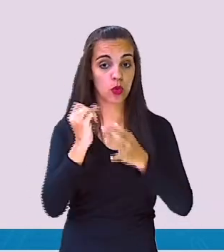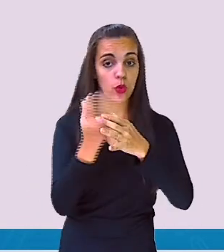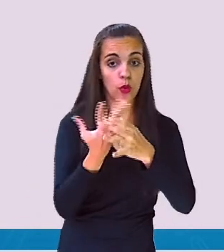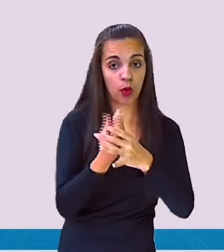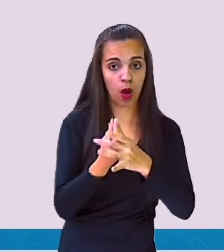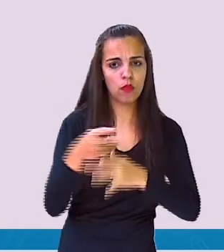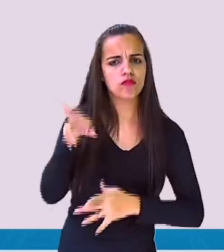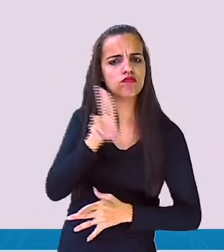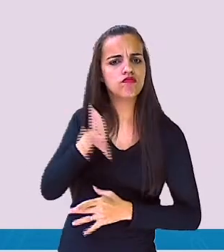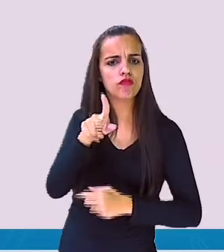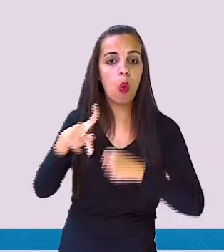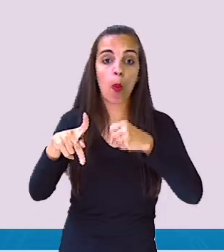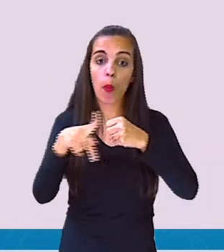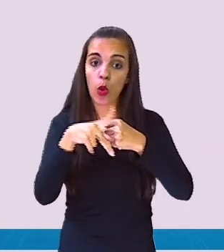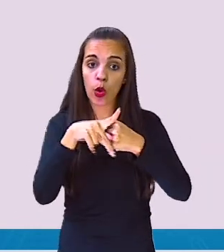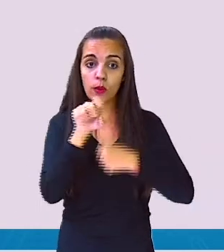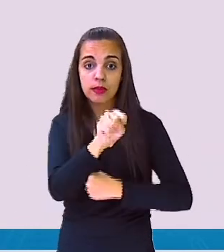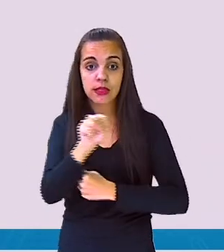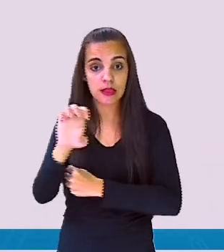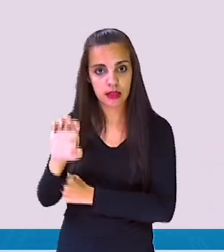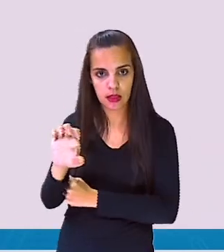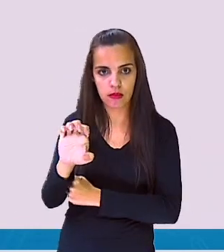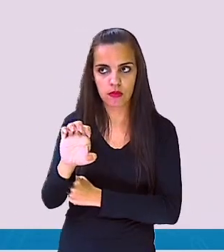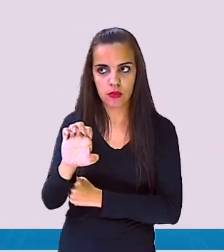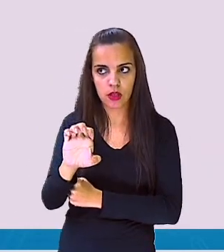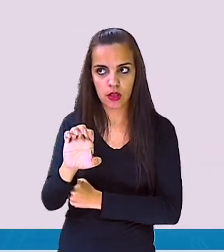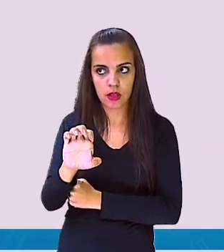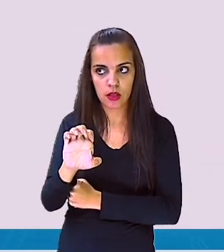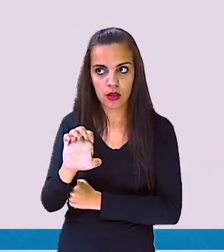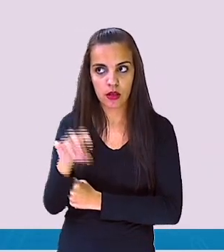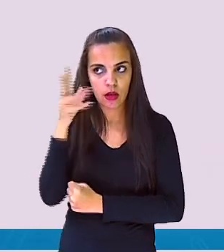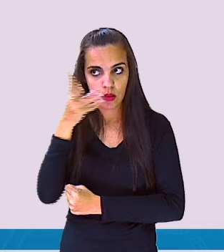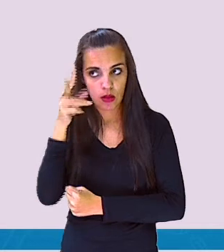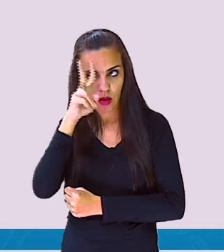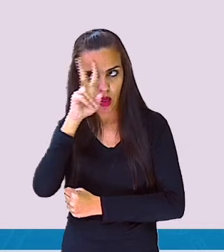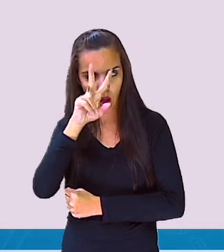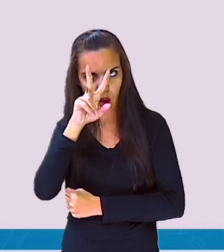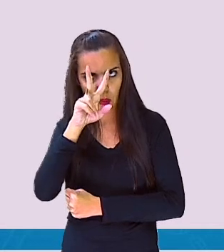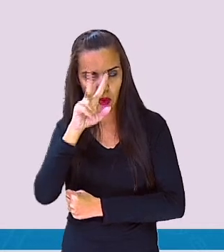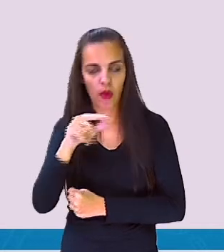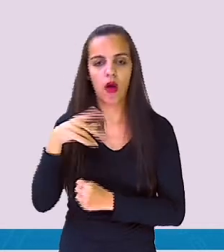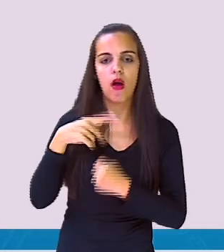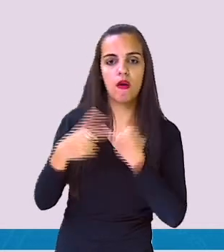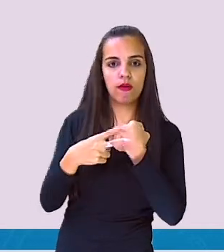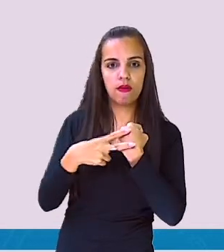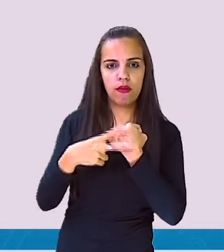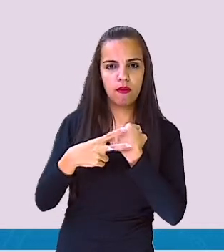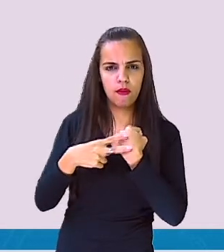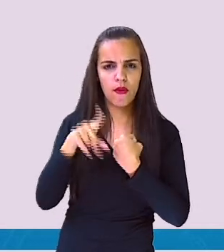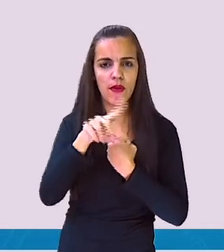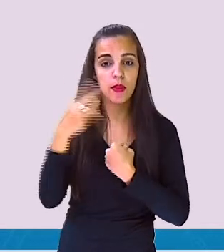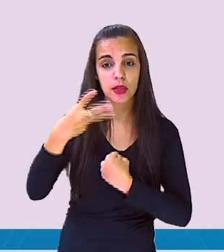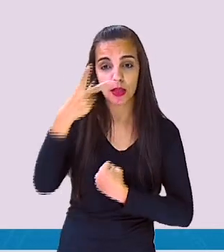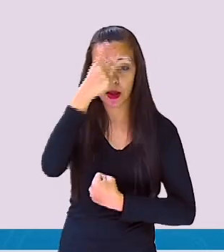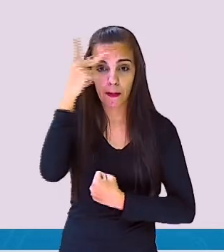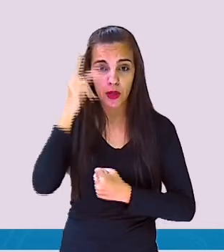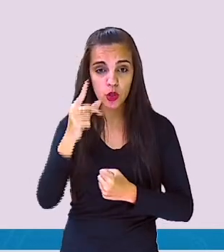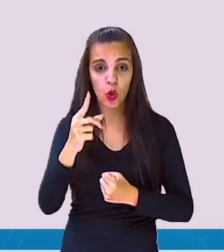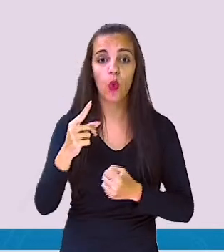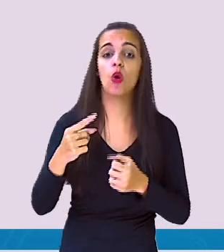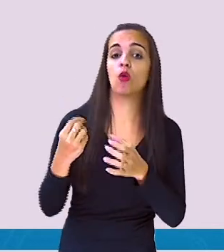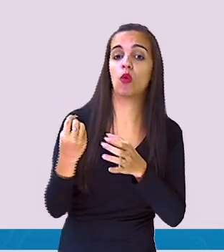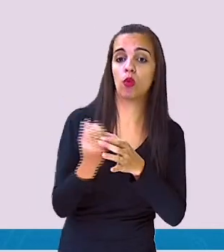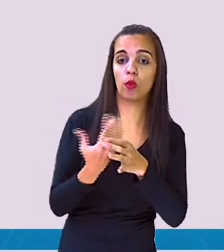Certo. Utilizando o pronome se. Ó, com o verbo na terceira pessoa do singular. Certo também.